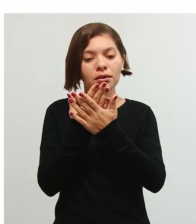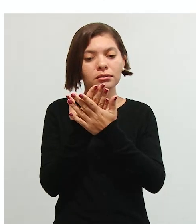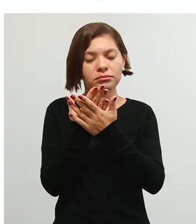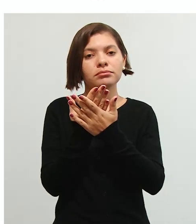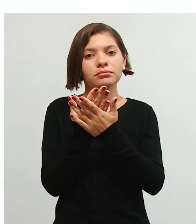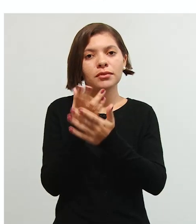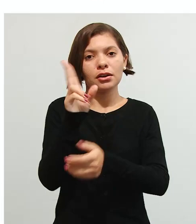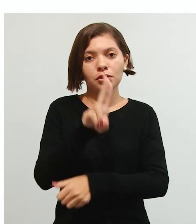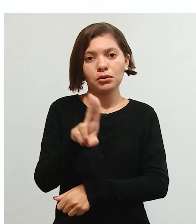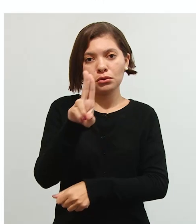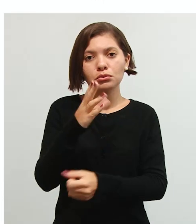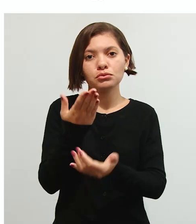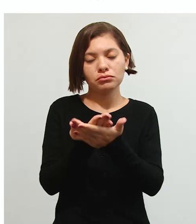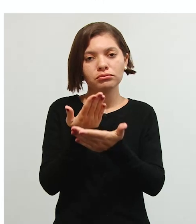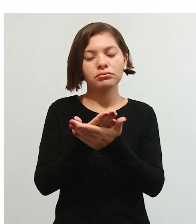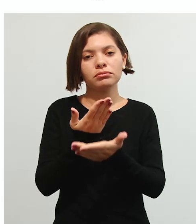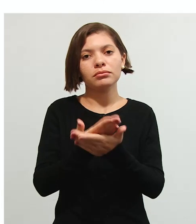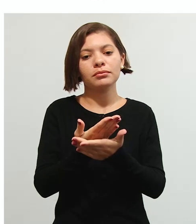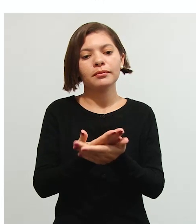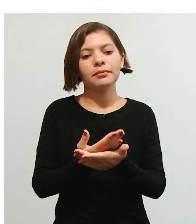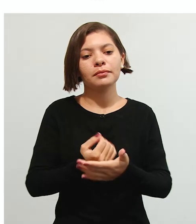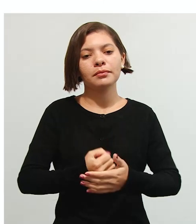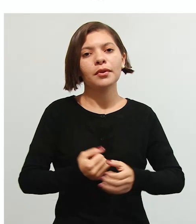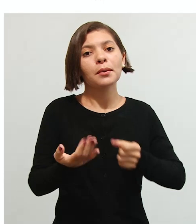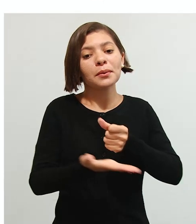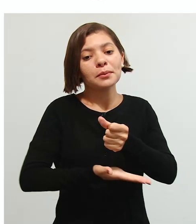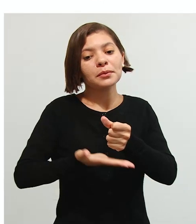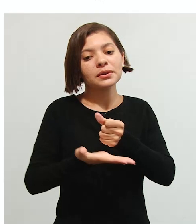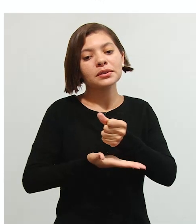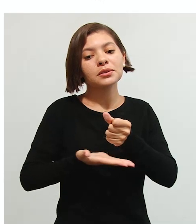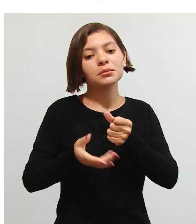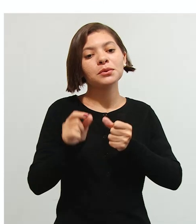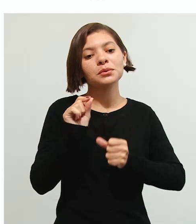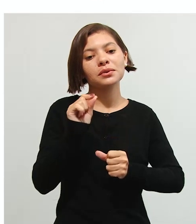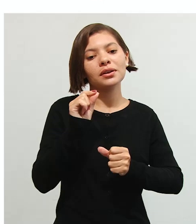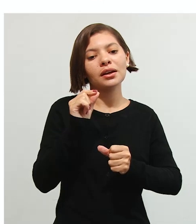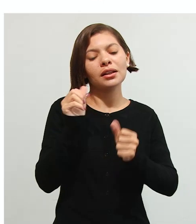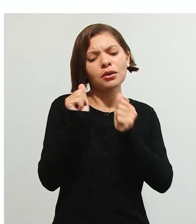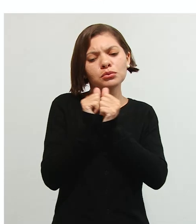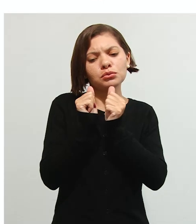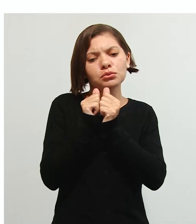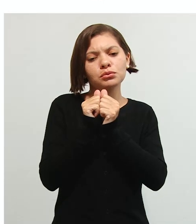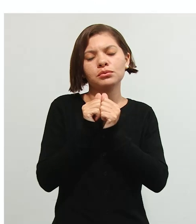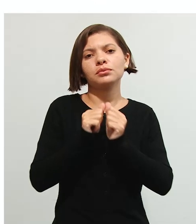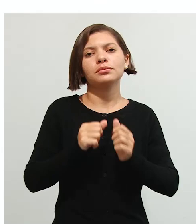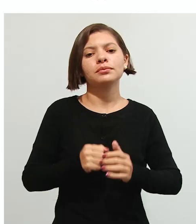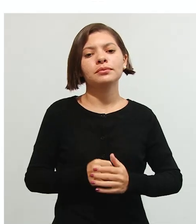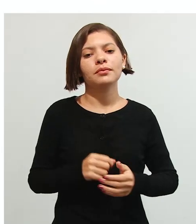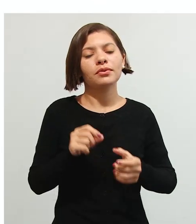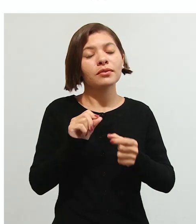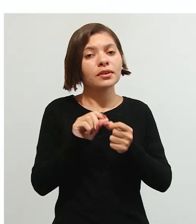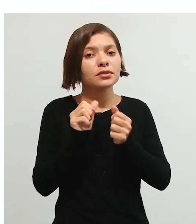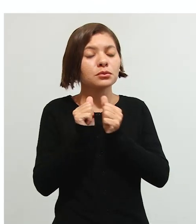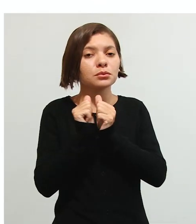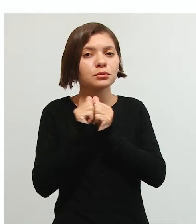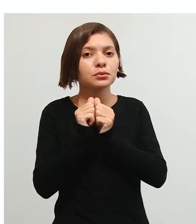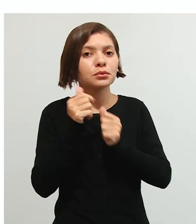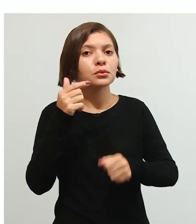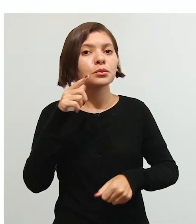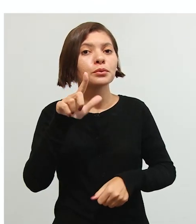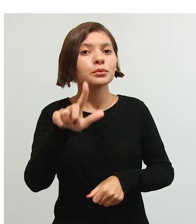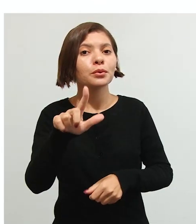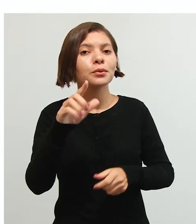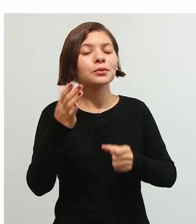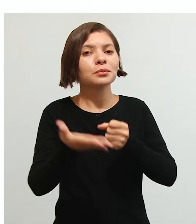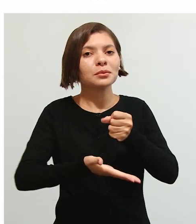se inspira nesta abordagem. E aí, um desses princípios de inspiração é a participação. Outro